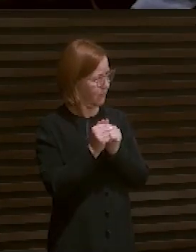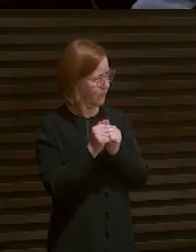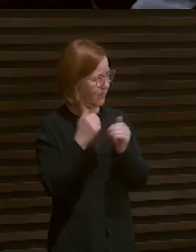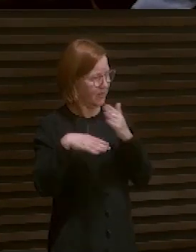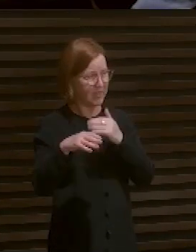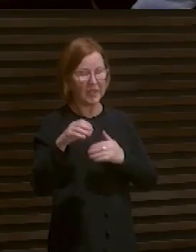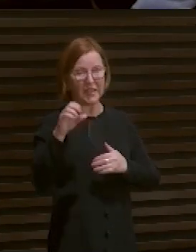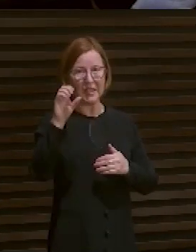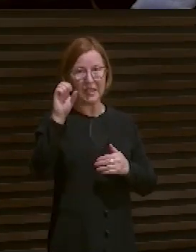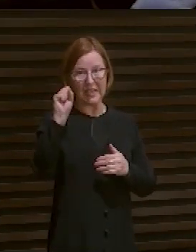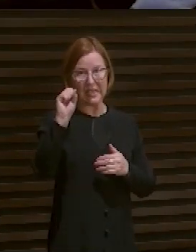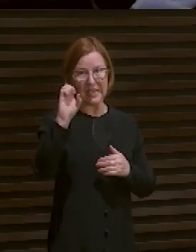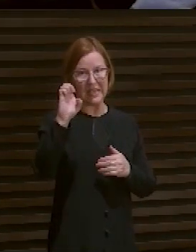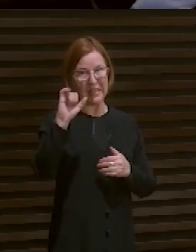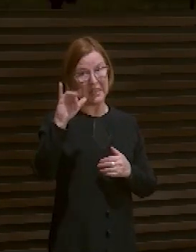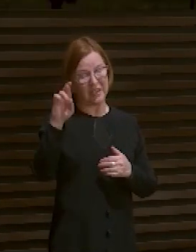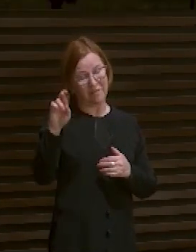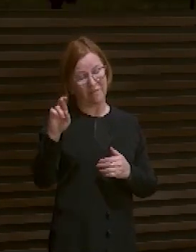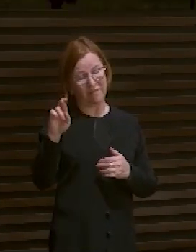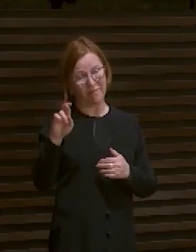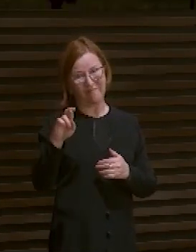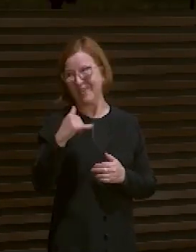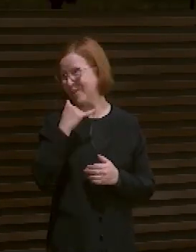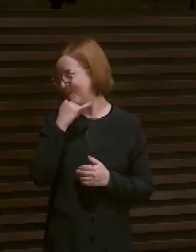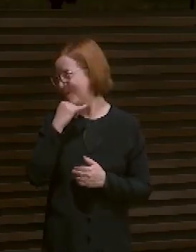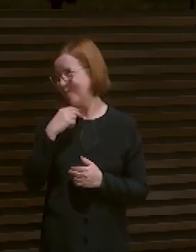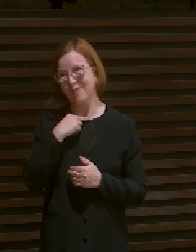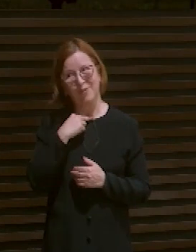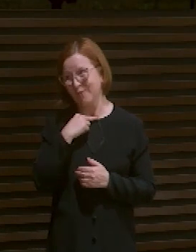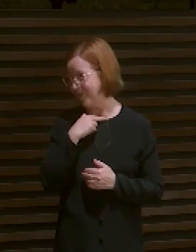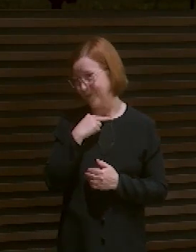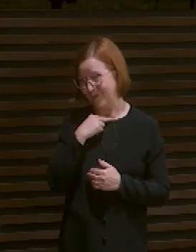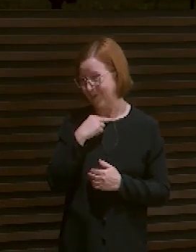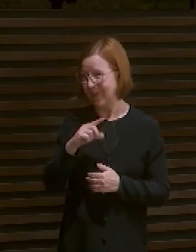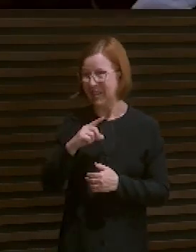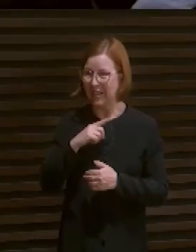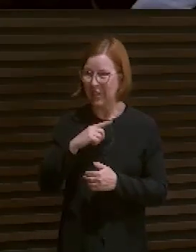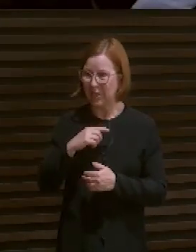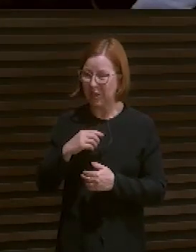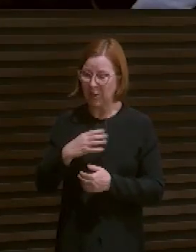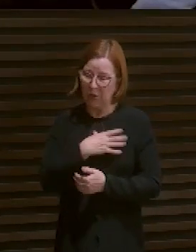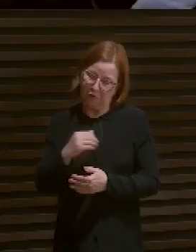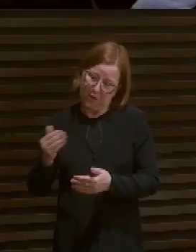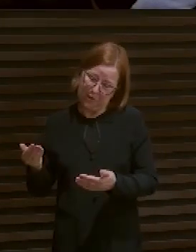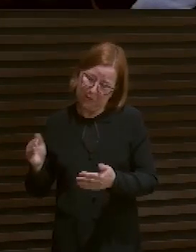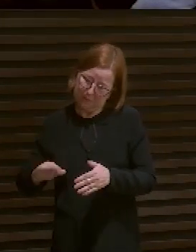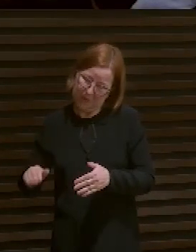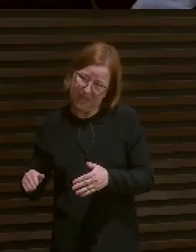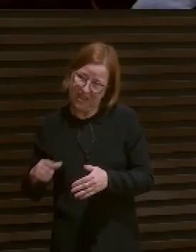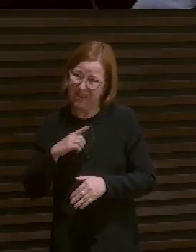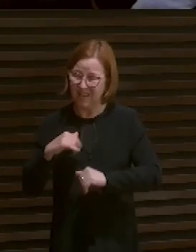Seir. Ele disse: não, eu não posso ir com você, eu tenho um menino pequenininho, e eu tenho ovelhas